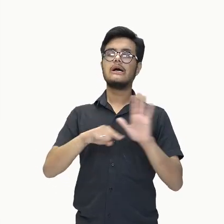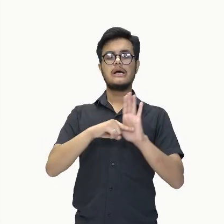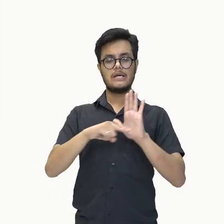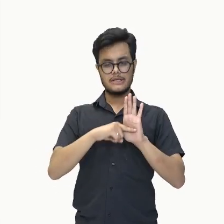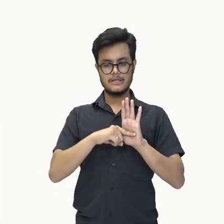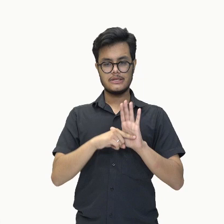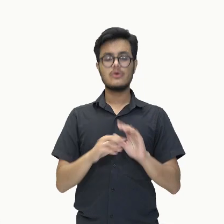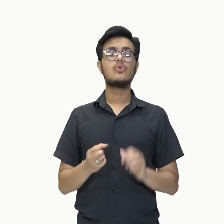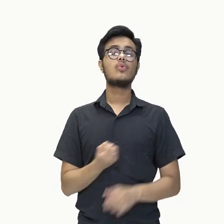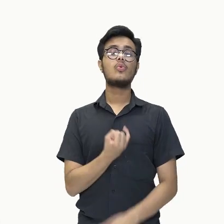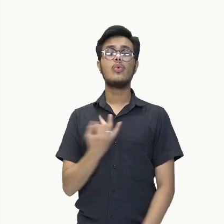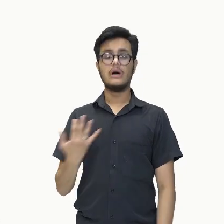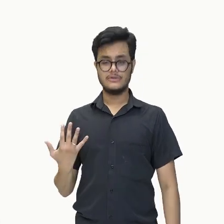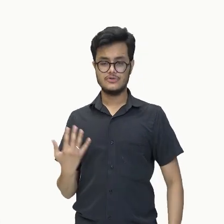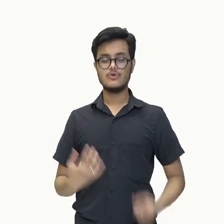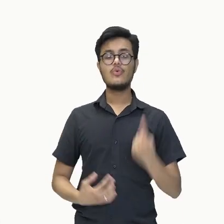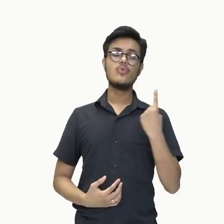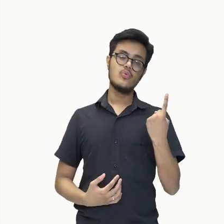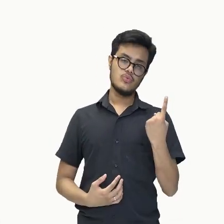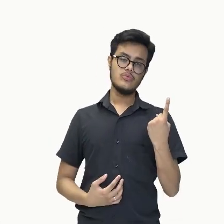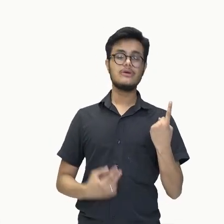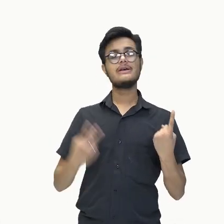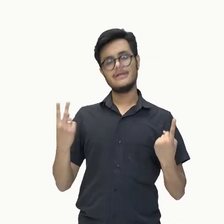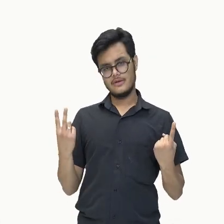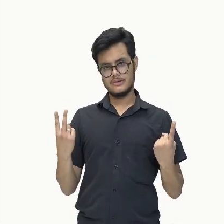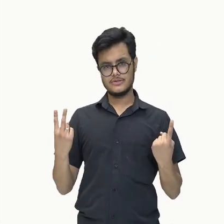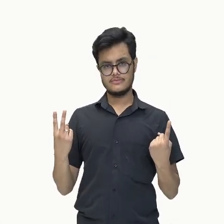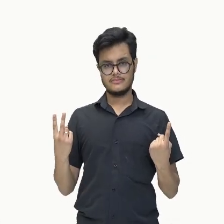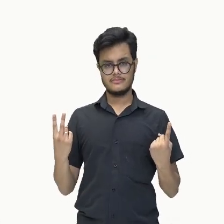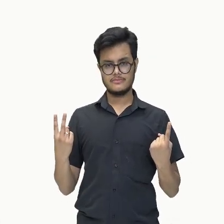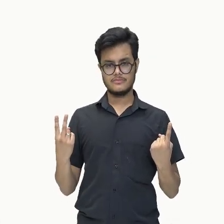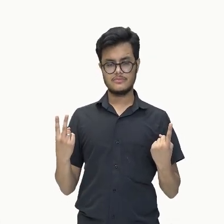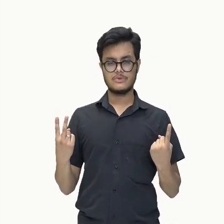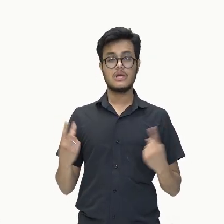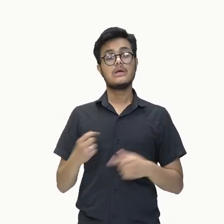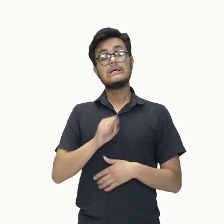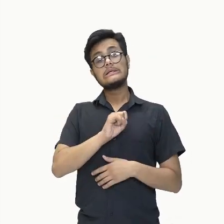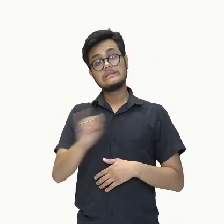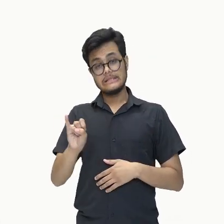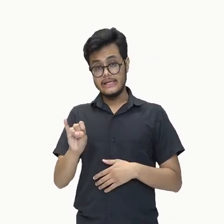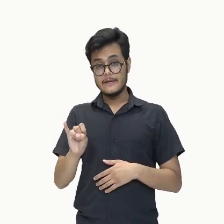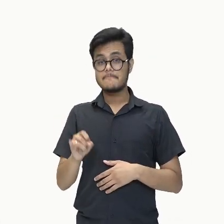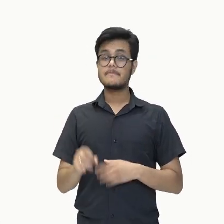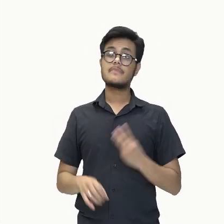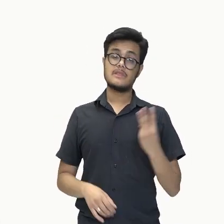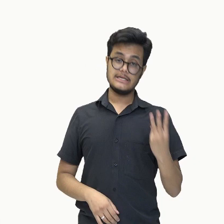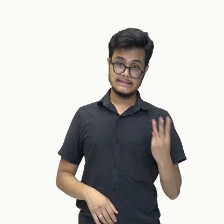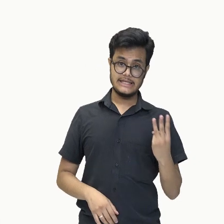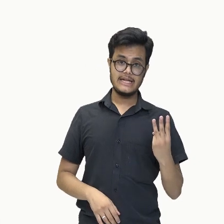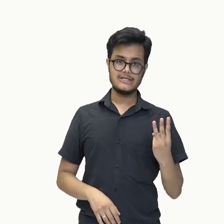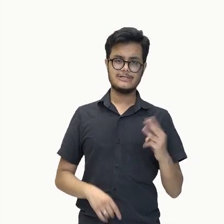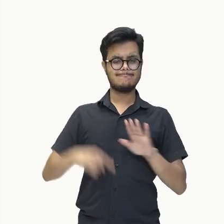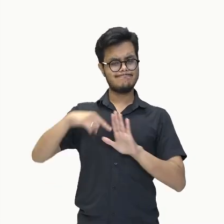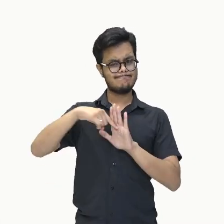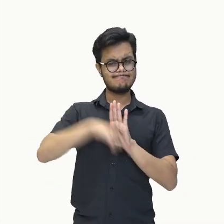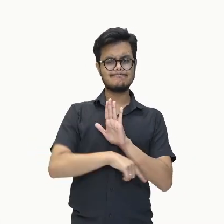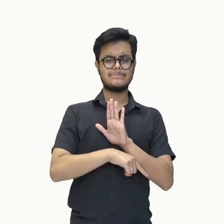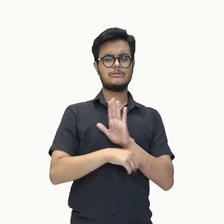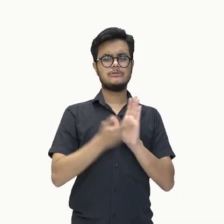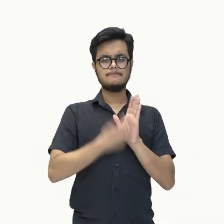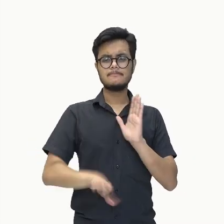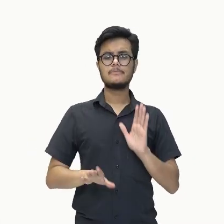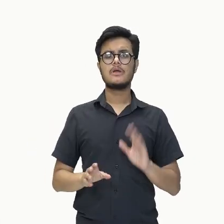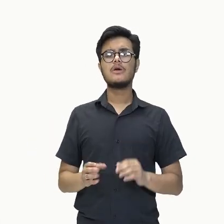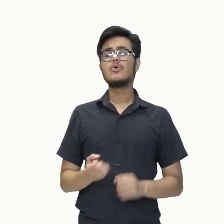serão quantos? 1 e 2. Se o evento possuir 3 descontos sucessivos, nós